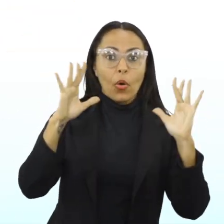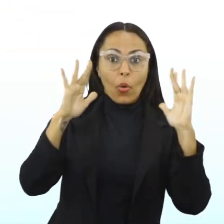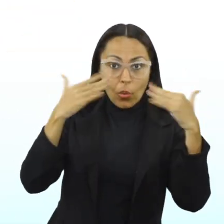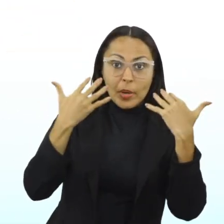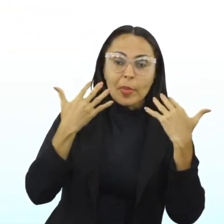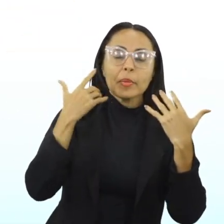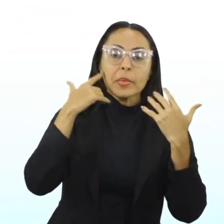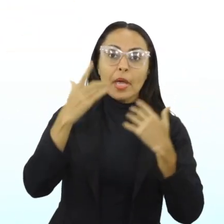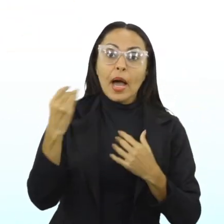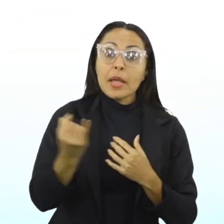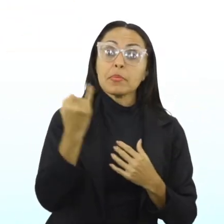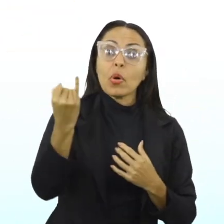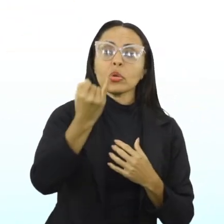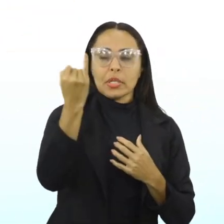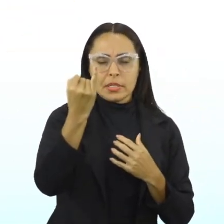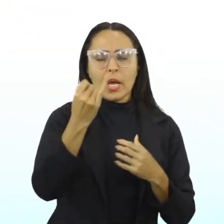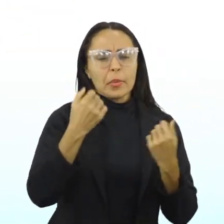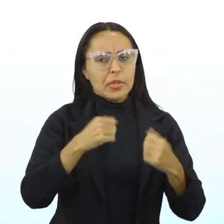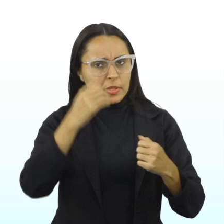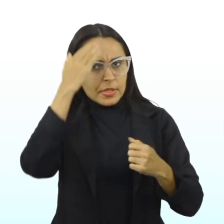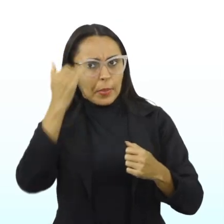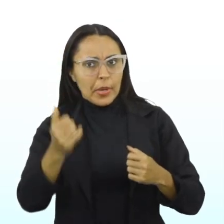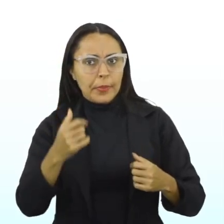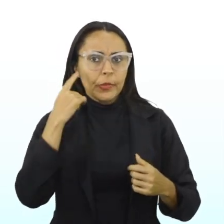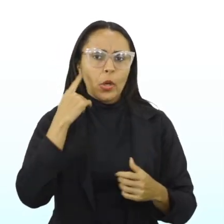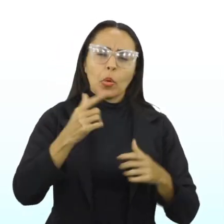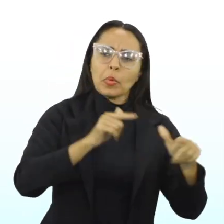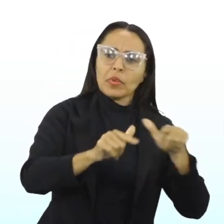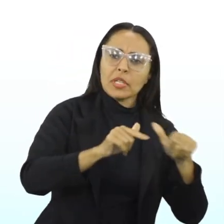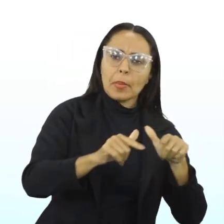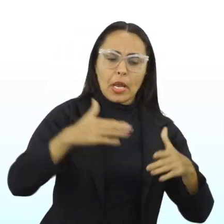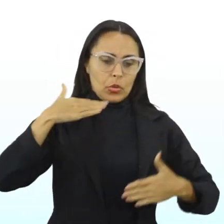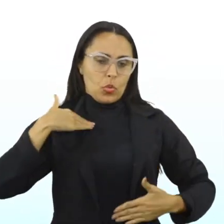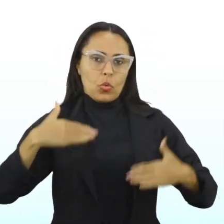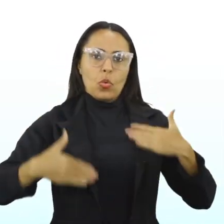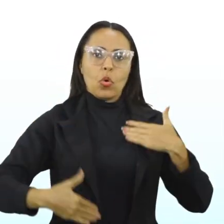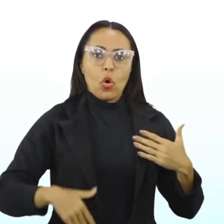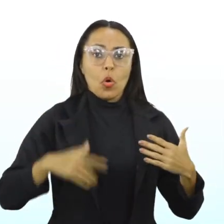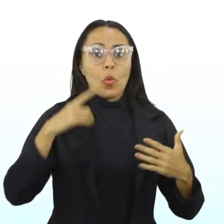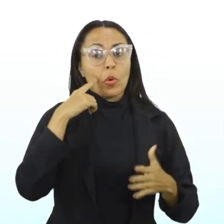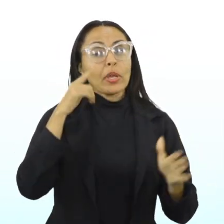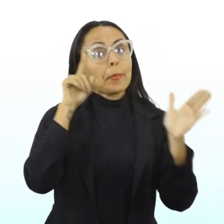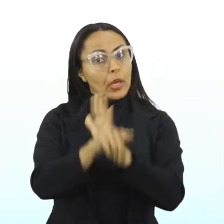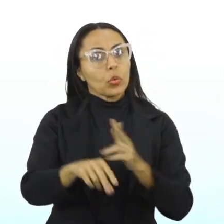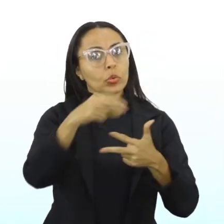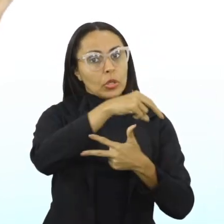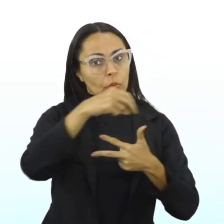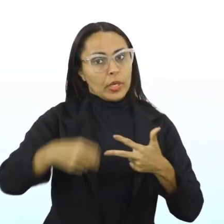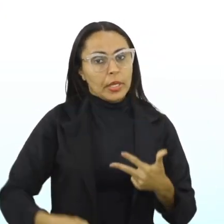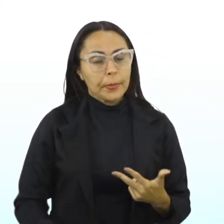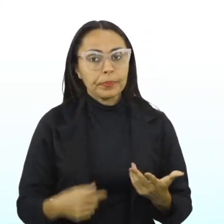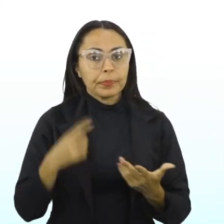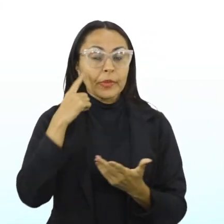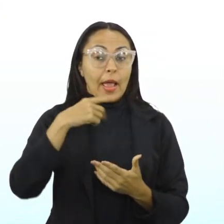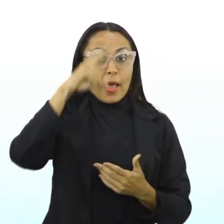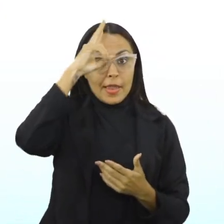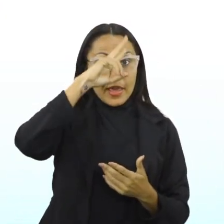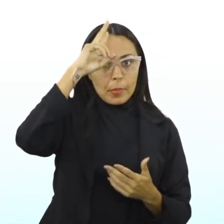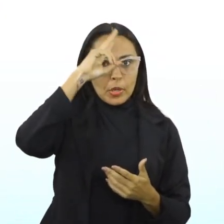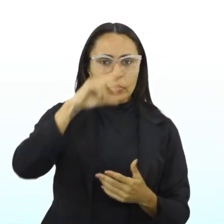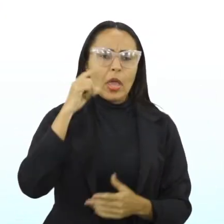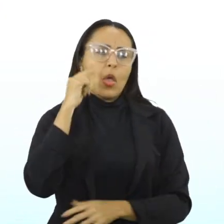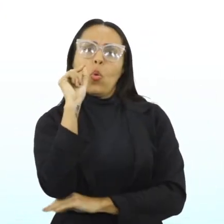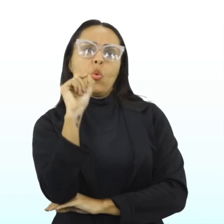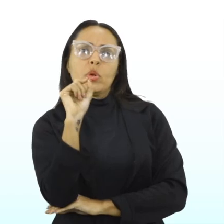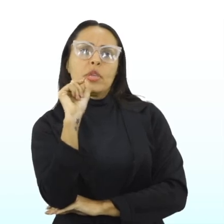saber a importância do composto. Tu tem que saber como é que ele vai trabalhar no corpo, porque é isso que o Enem vai fazer. Lembre que as questões do Enem não é o que é o que